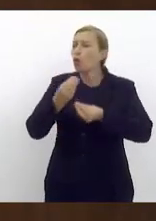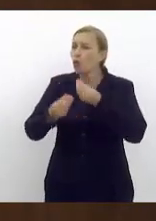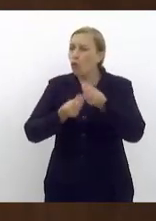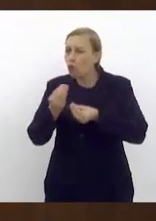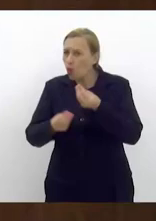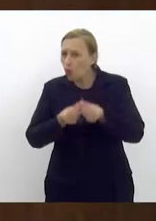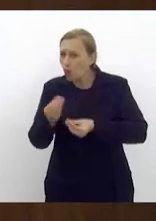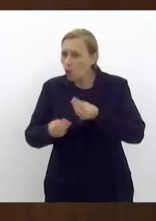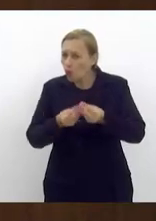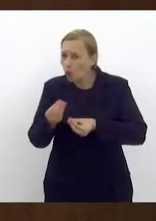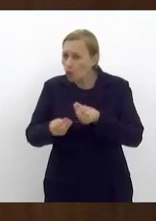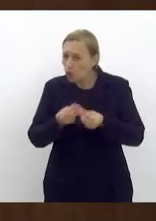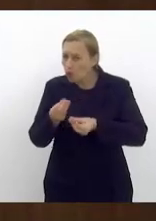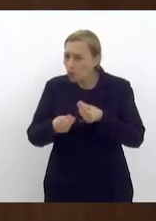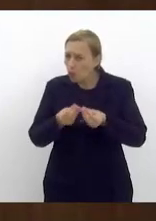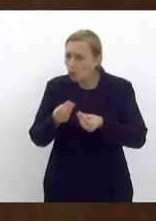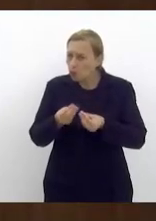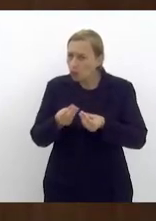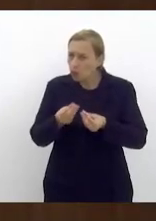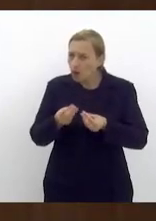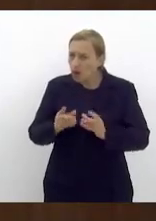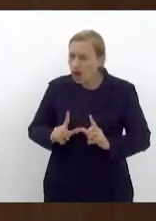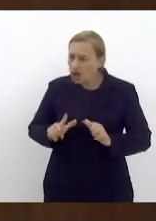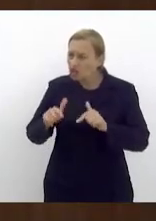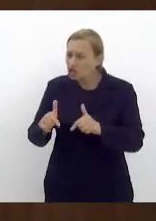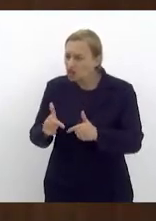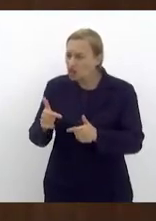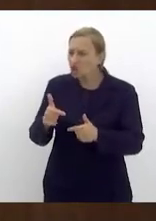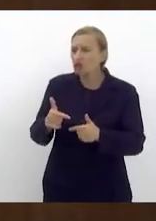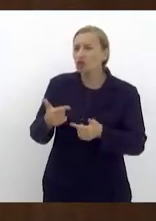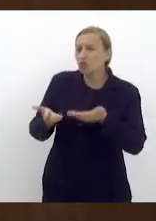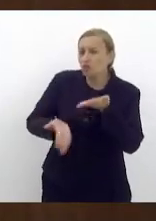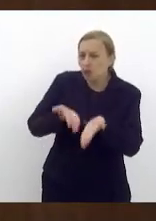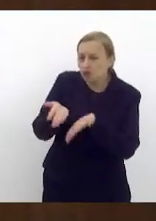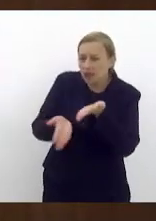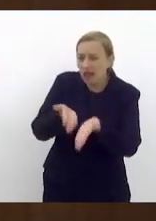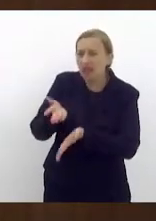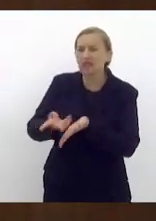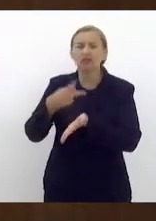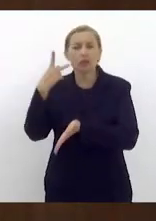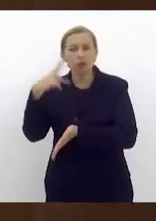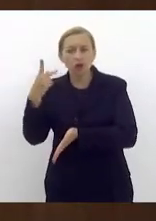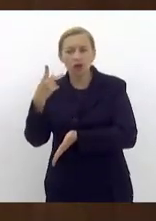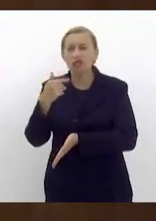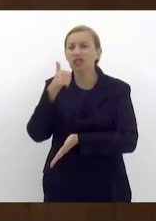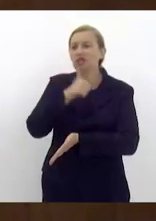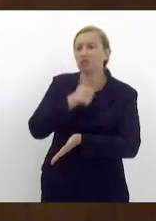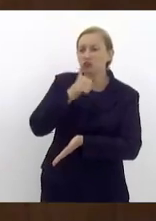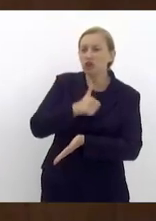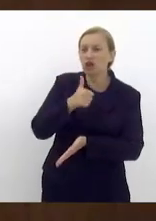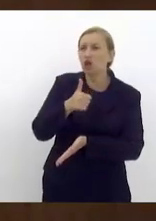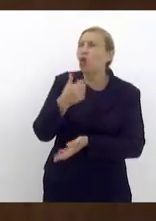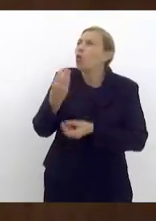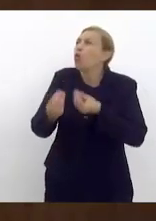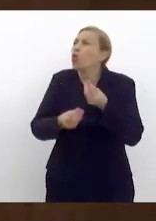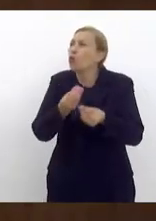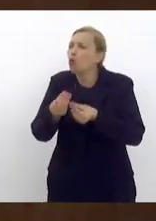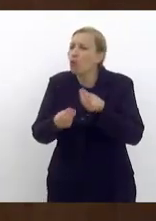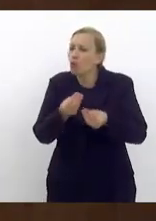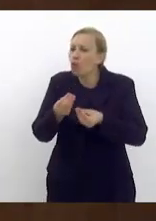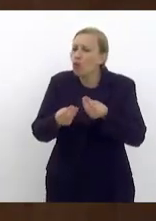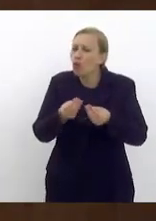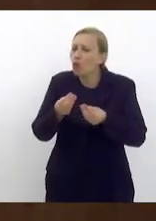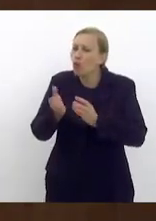interiorizar a política de mulheres, de cuidado, de acolhimento, mas não só isso, de como